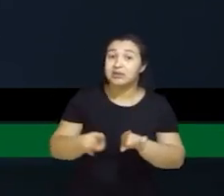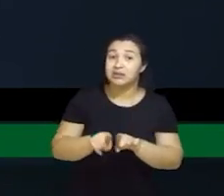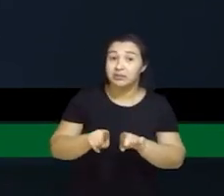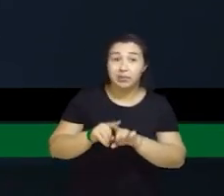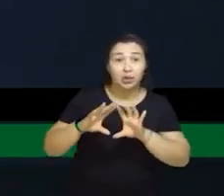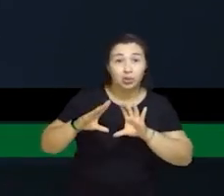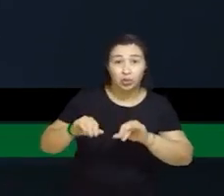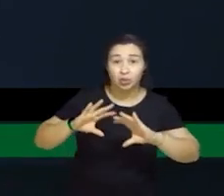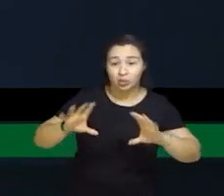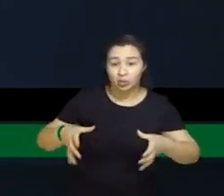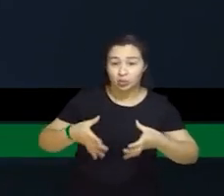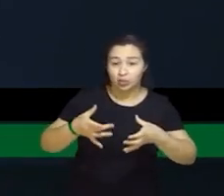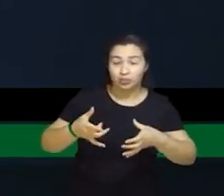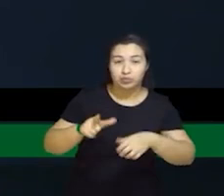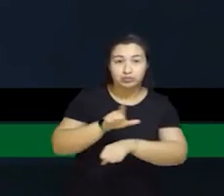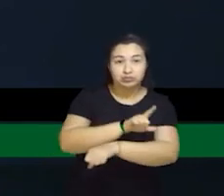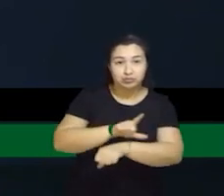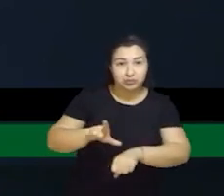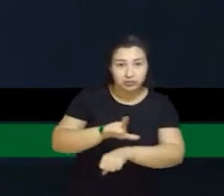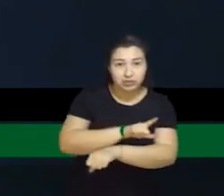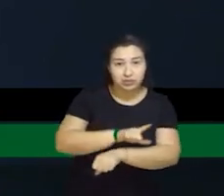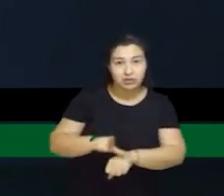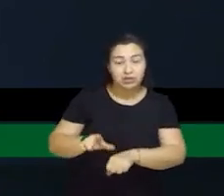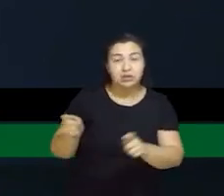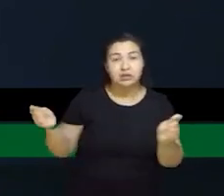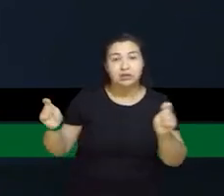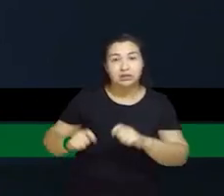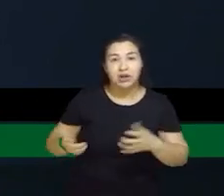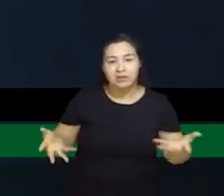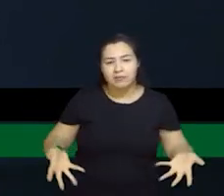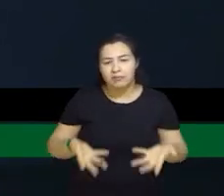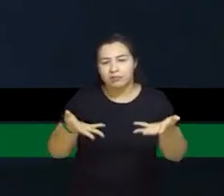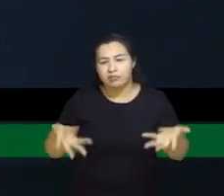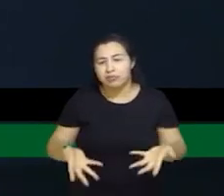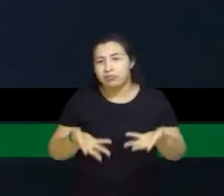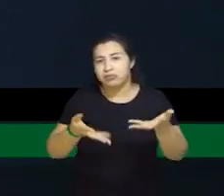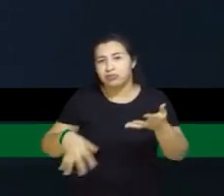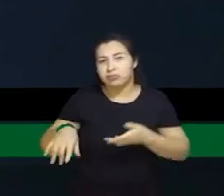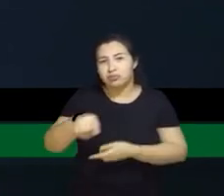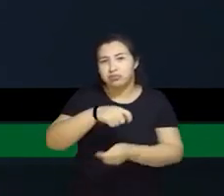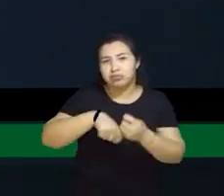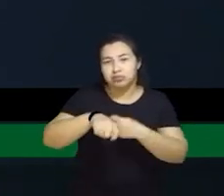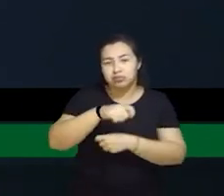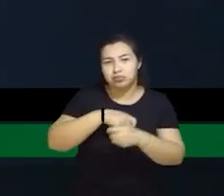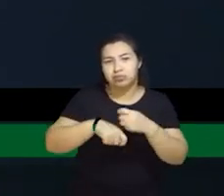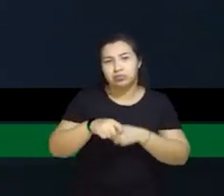lagiana, buscando fomentar um ambiente de negócios e bem-estar de todos.